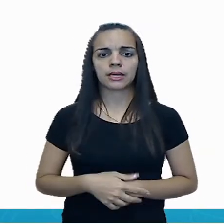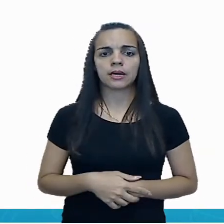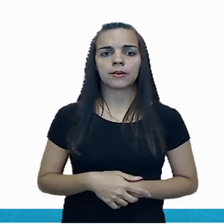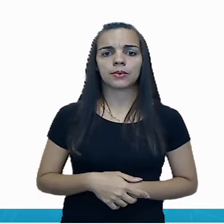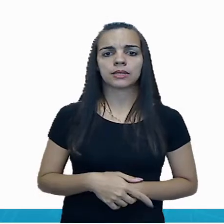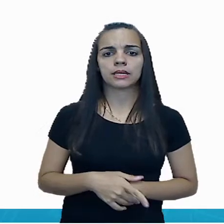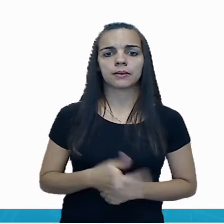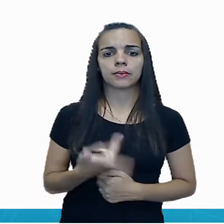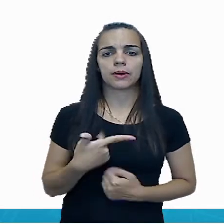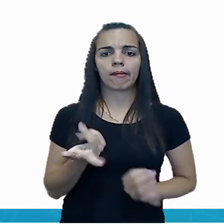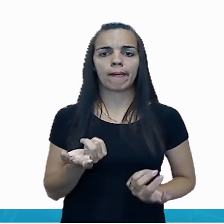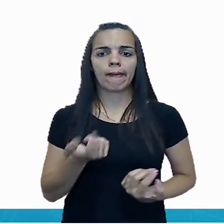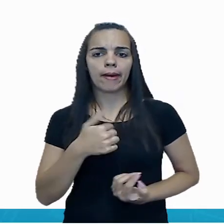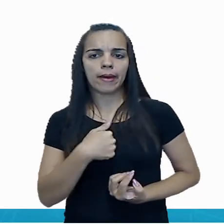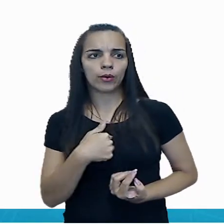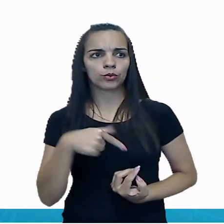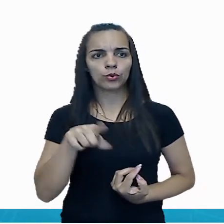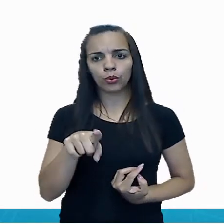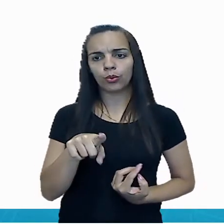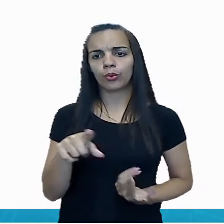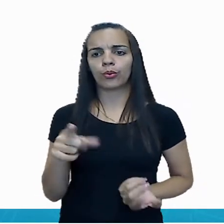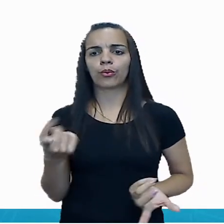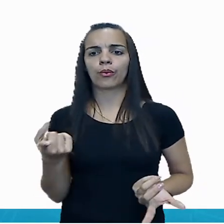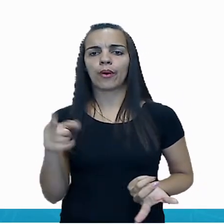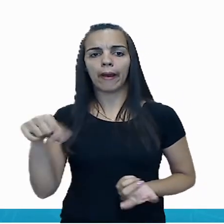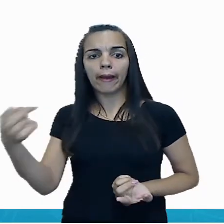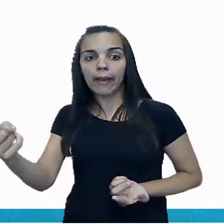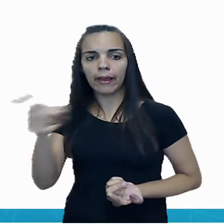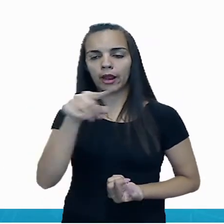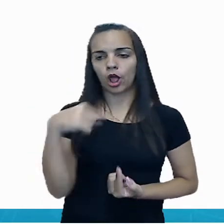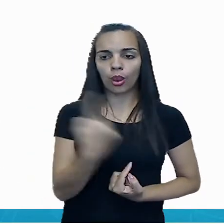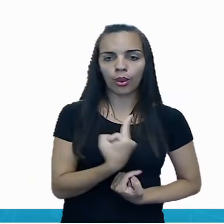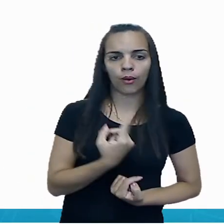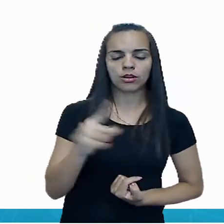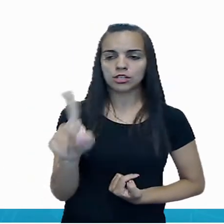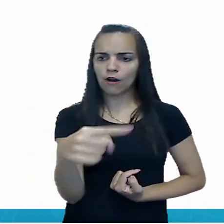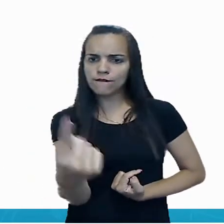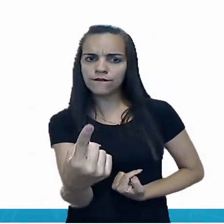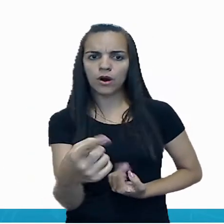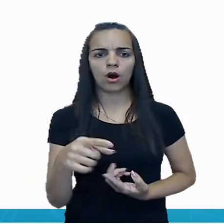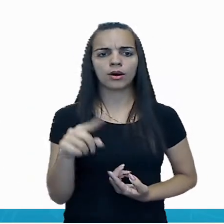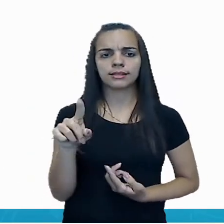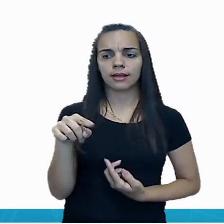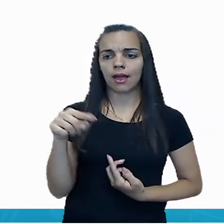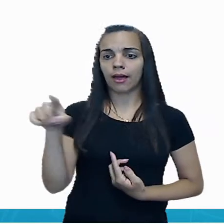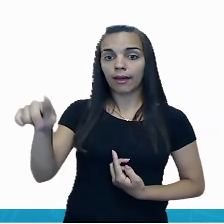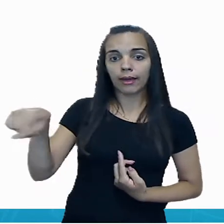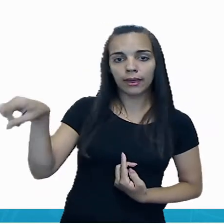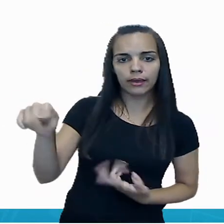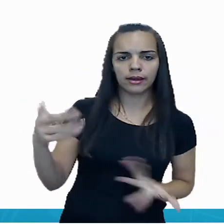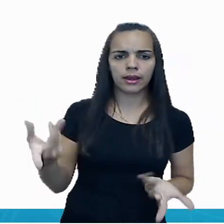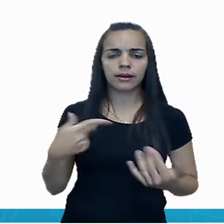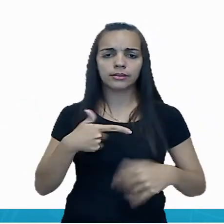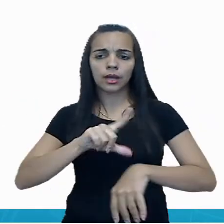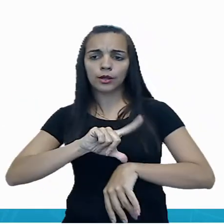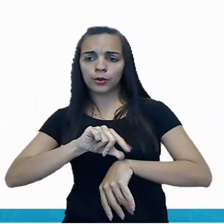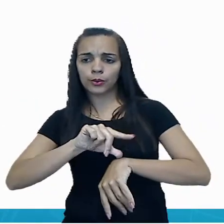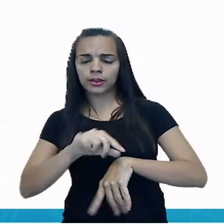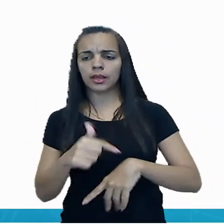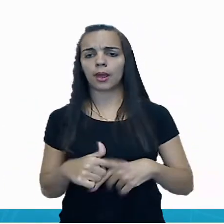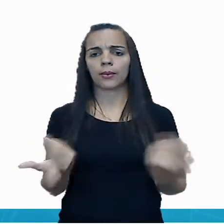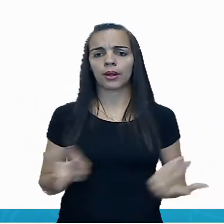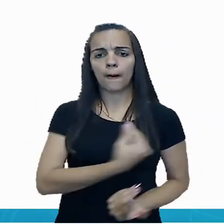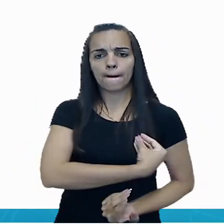né? Conjugada no eu, no tu, no ele, no nós, no vós e nos eles e eles. E o tempo que é o